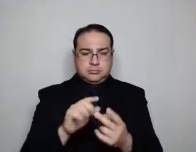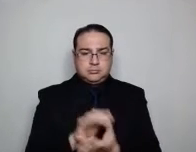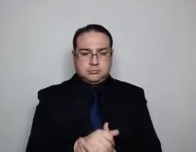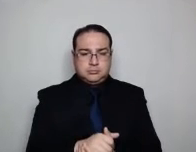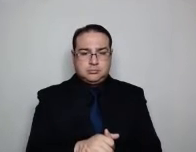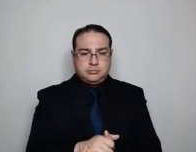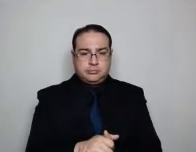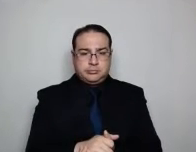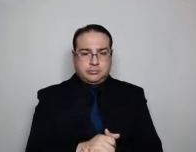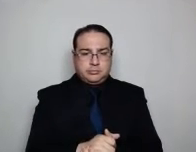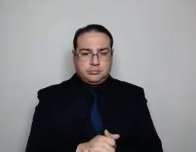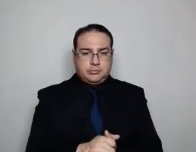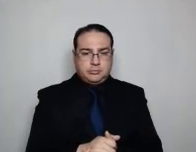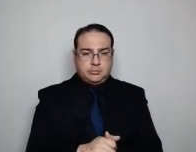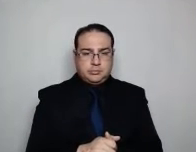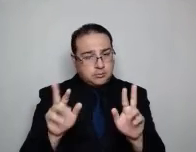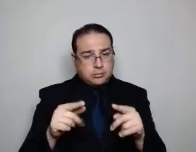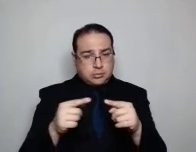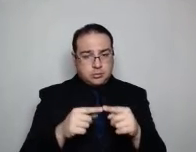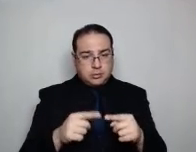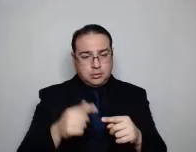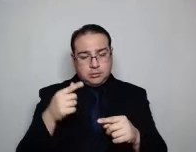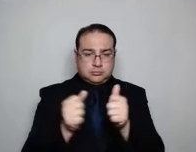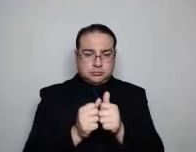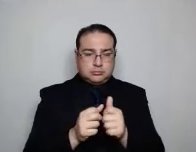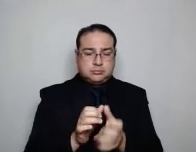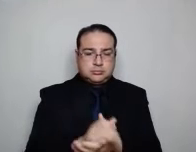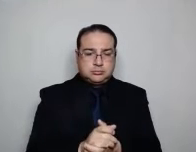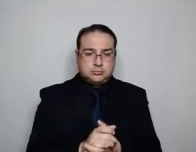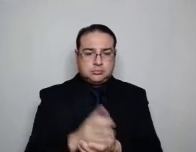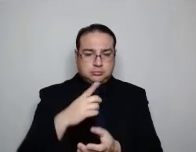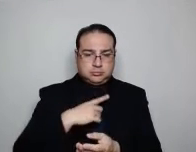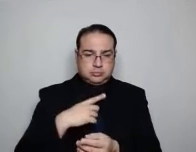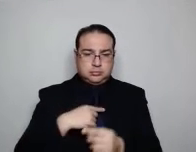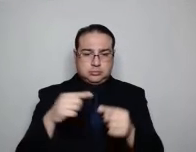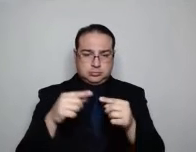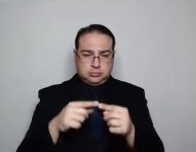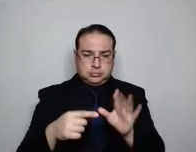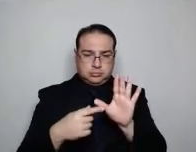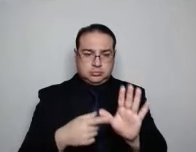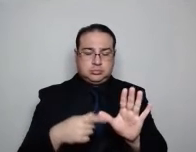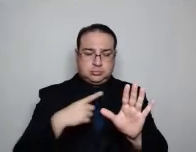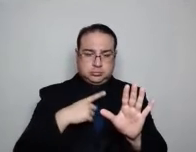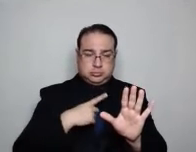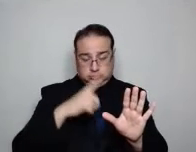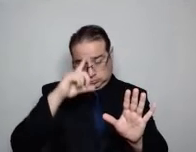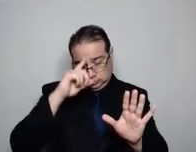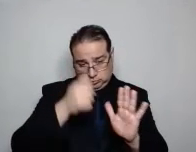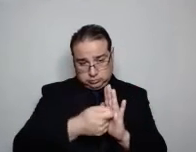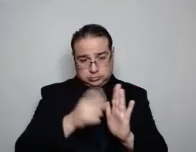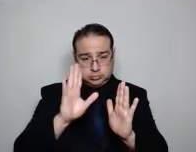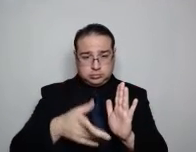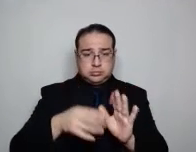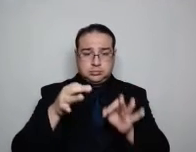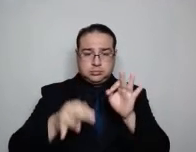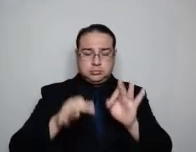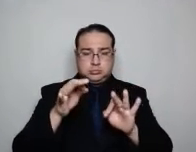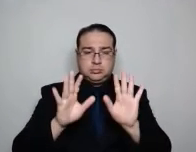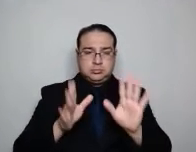diferentemente de outras ações que esse próprio tribunal já julgou de